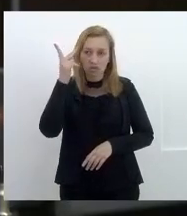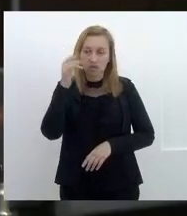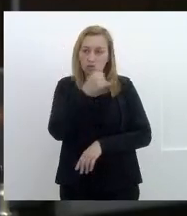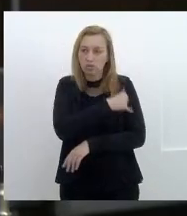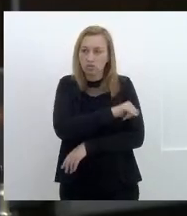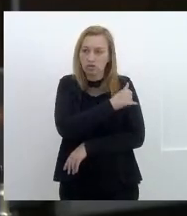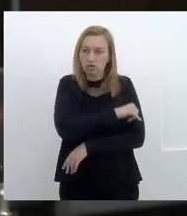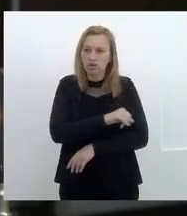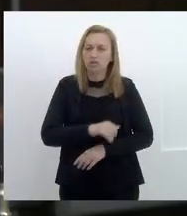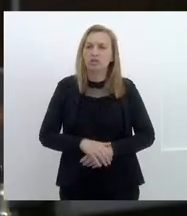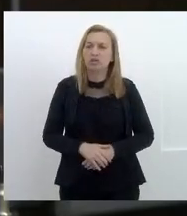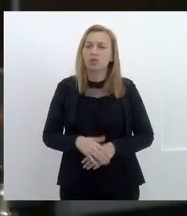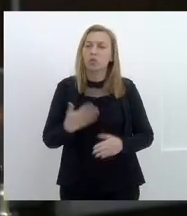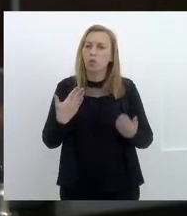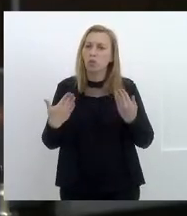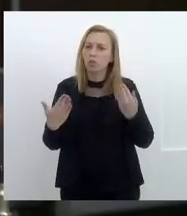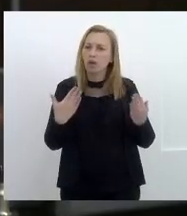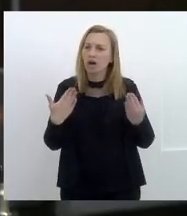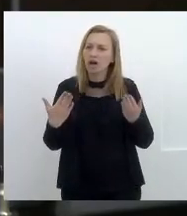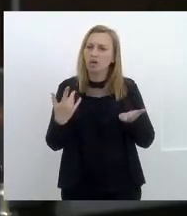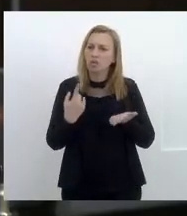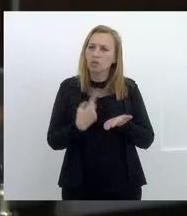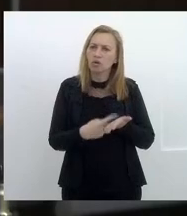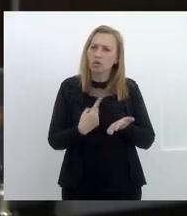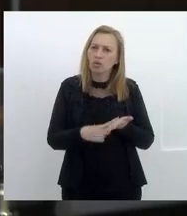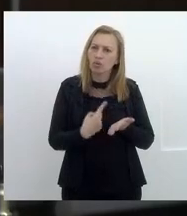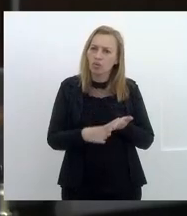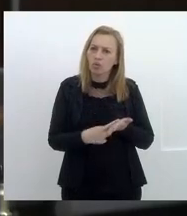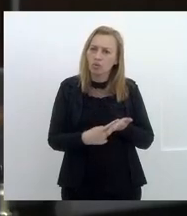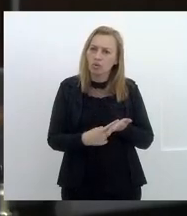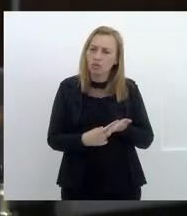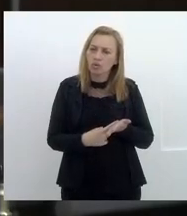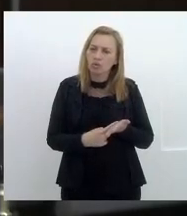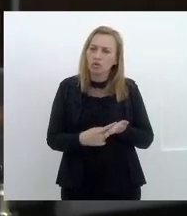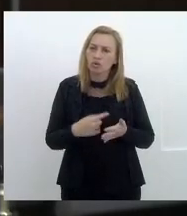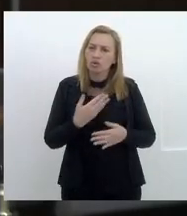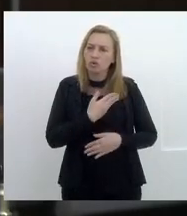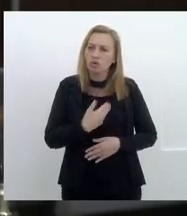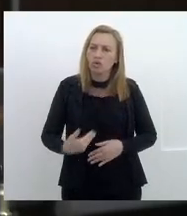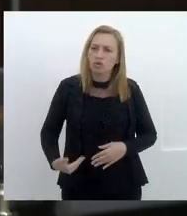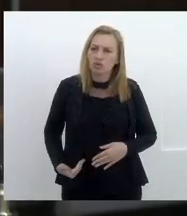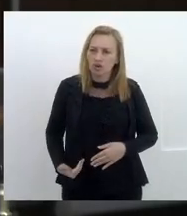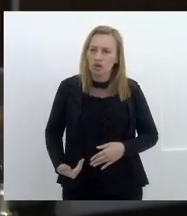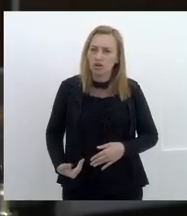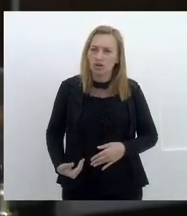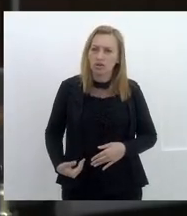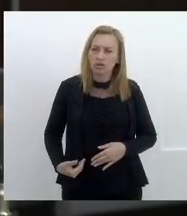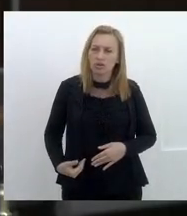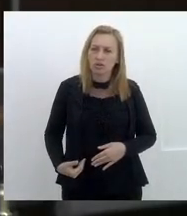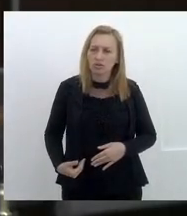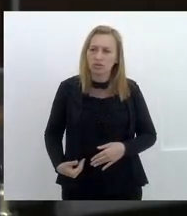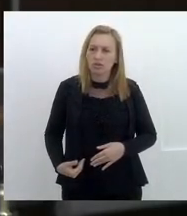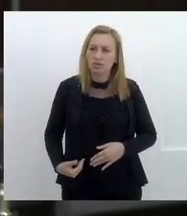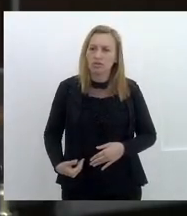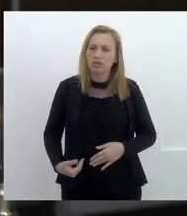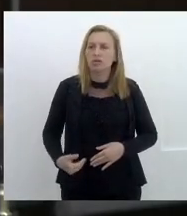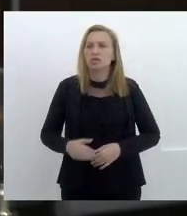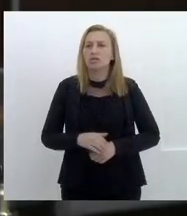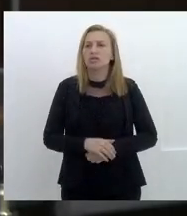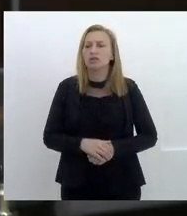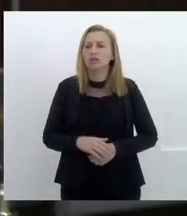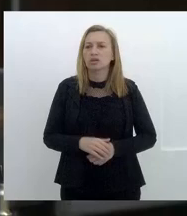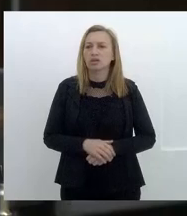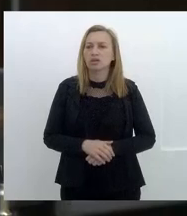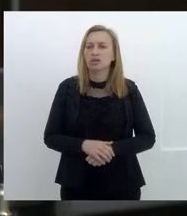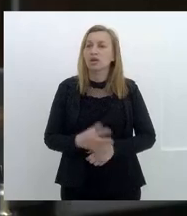Janeiro talvez é comparável ao acordo pífio feito pelo governo vídeo seu cadastro em relação a lei kandir para quando piercing foi feito